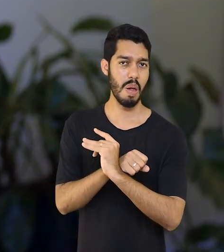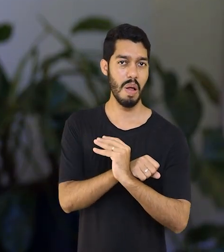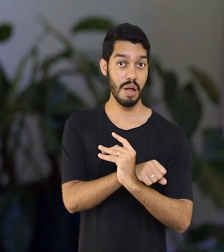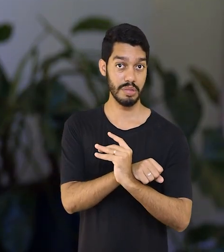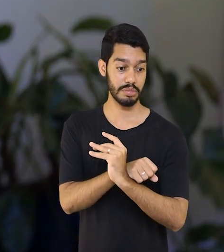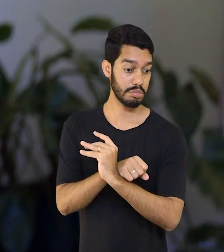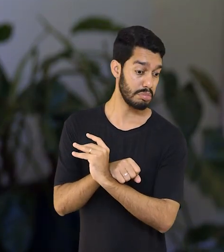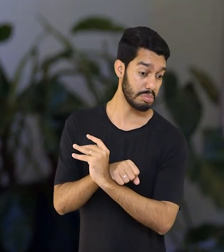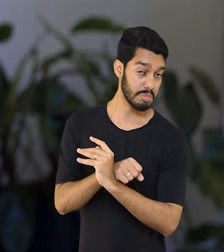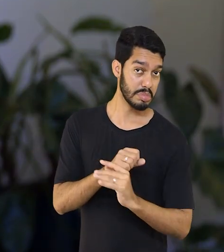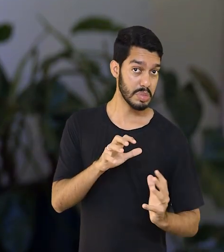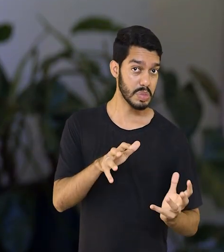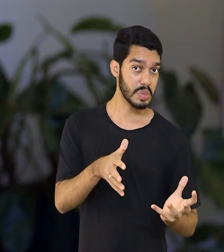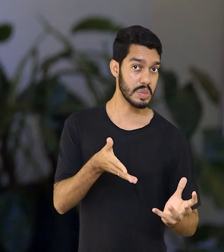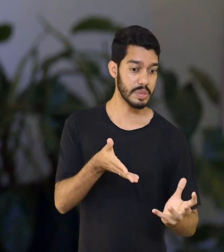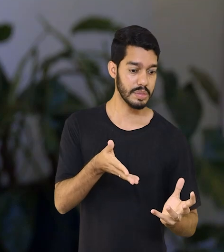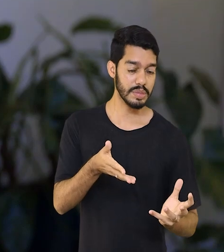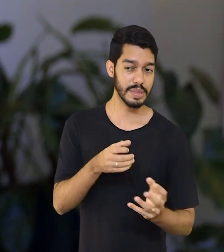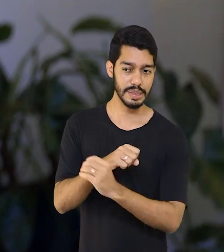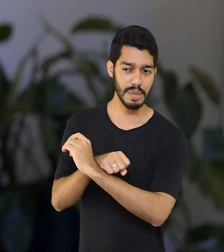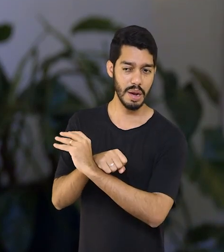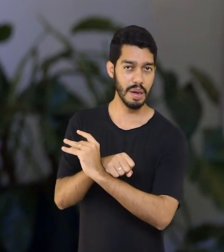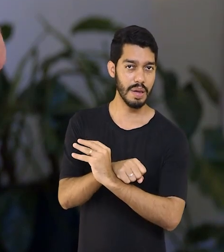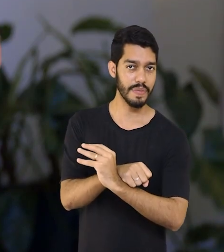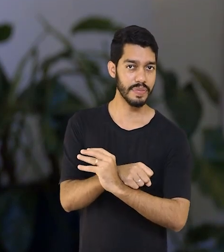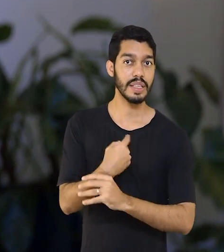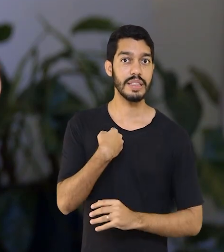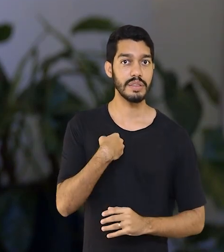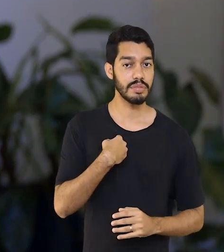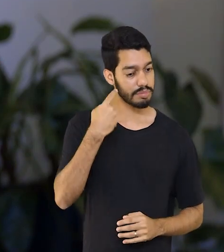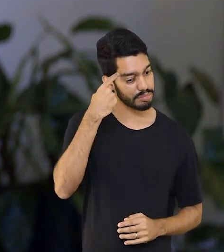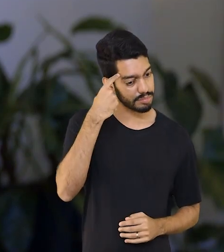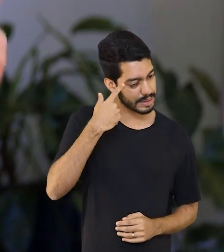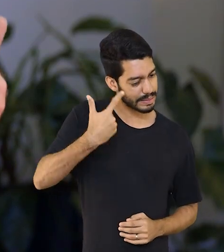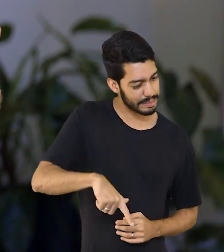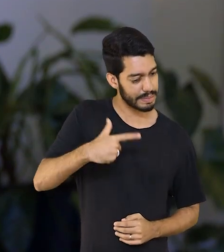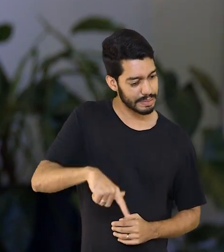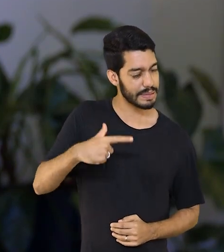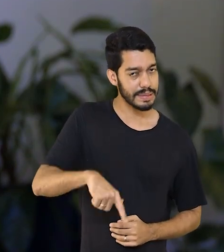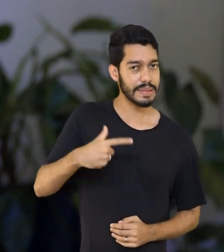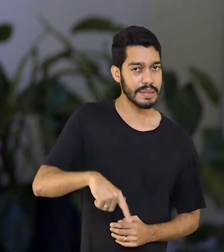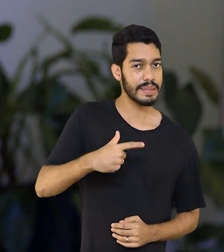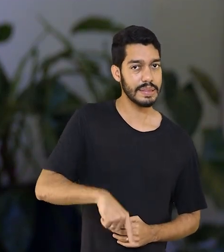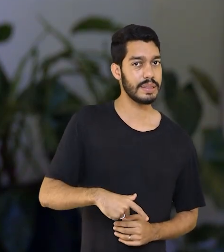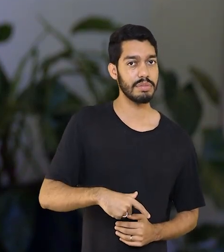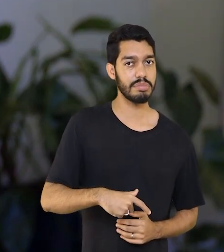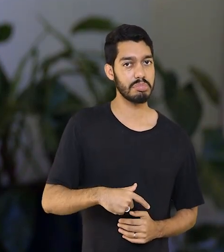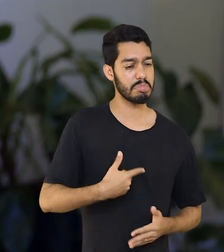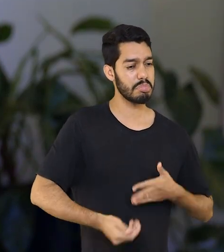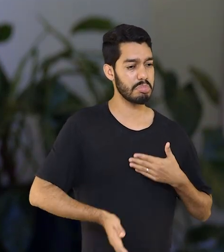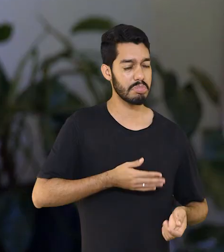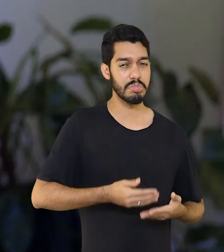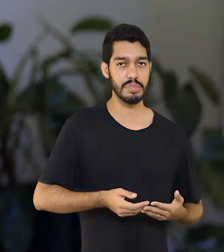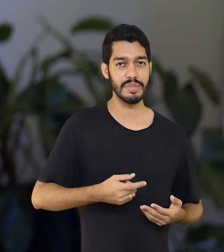tudo, eu prefiro não olhar porque eu tenho que continuar no mais, e não me interessa o quê. As pessoas ficam preocupadas